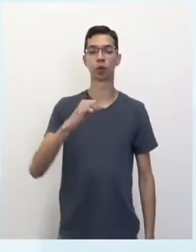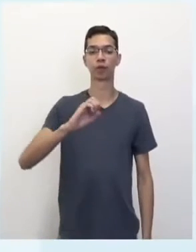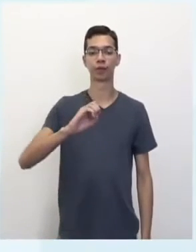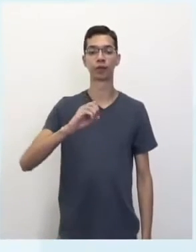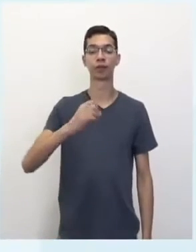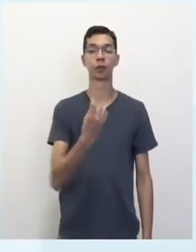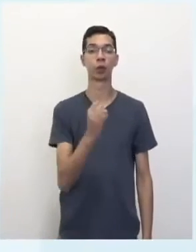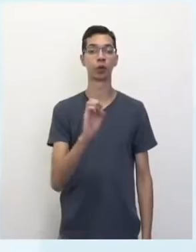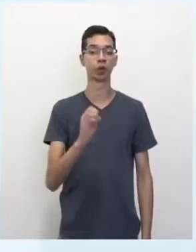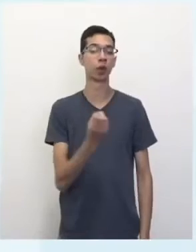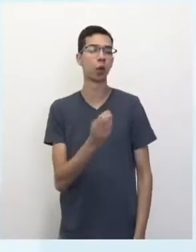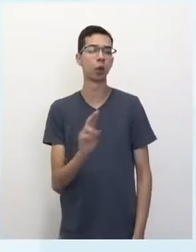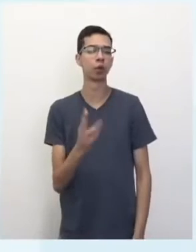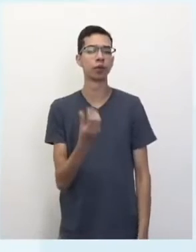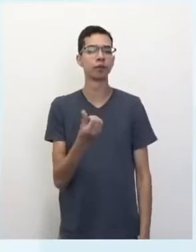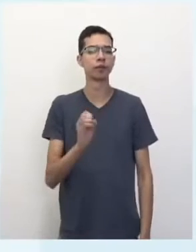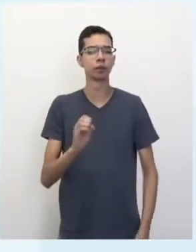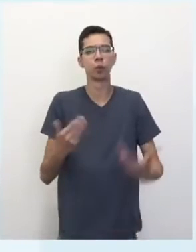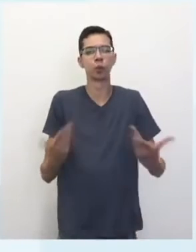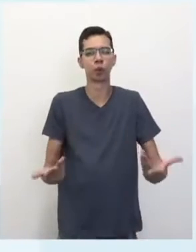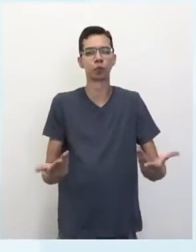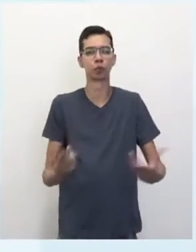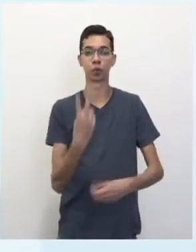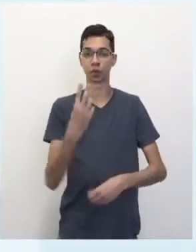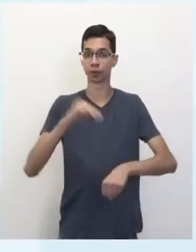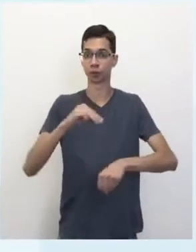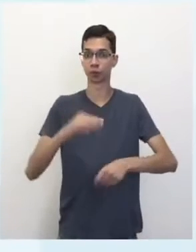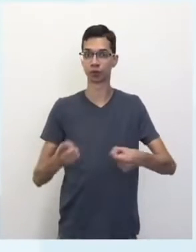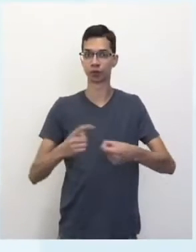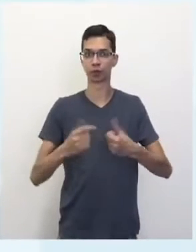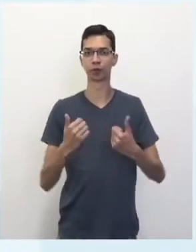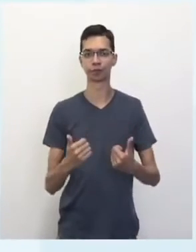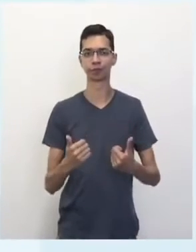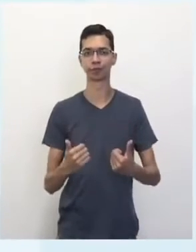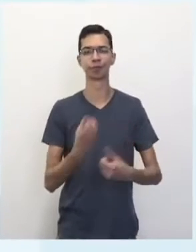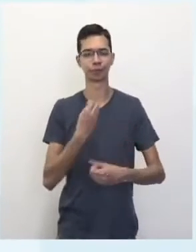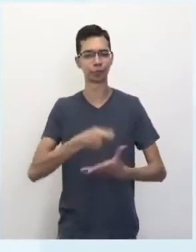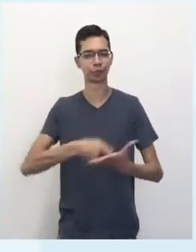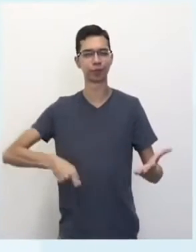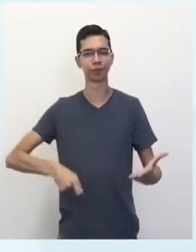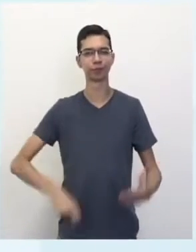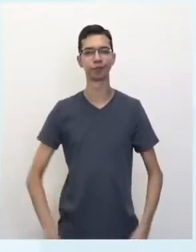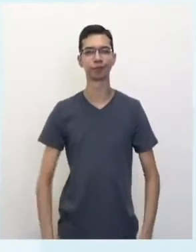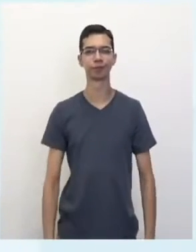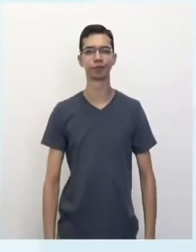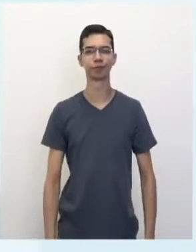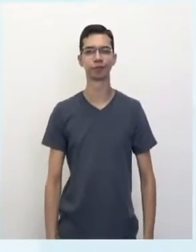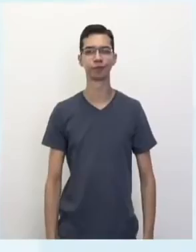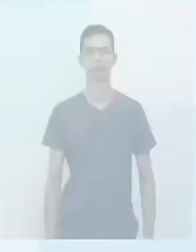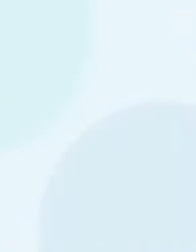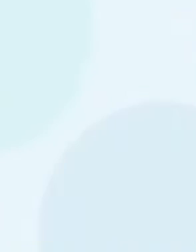ou 360? Então, 2 minutinhos, a gente já retorna. Bom trabalho!